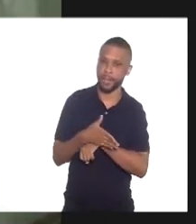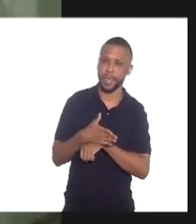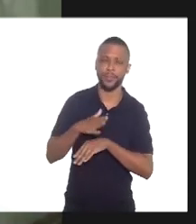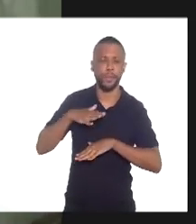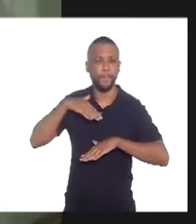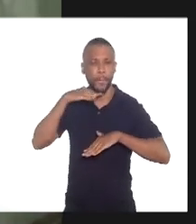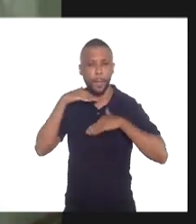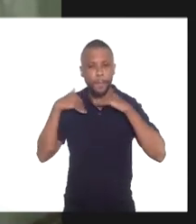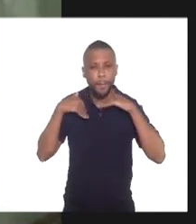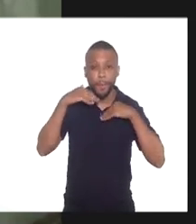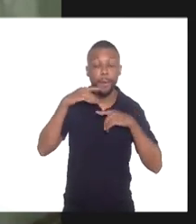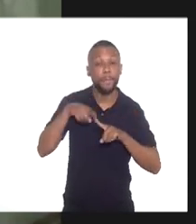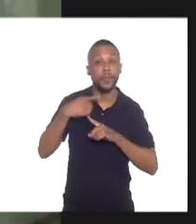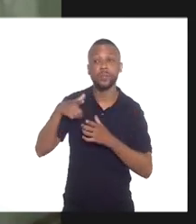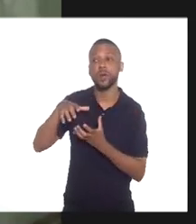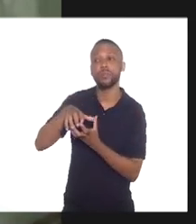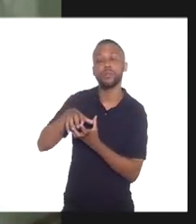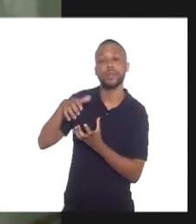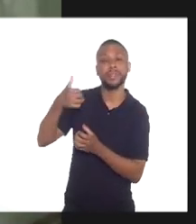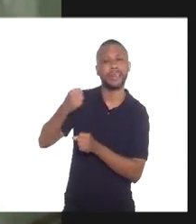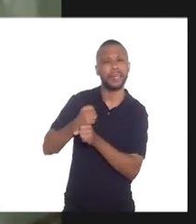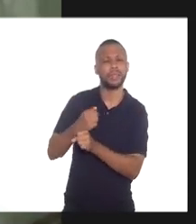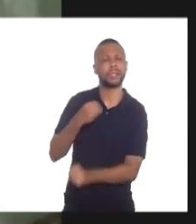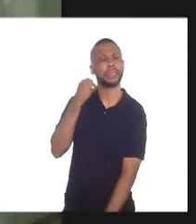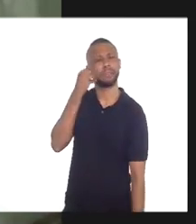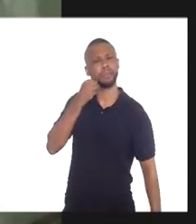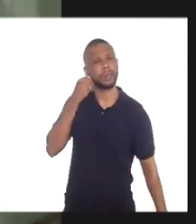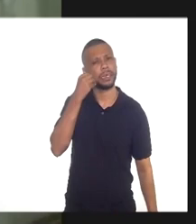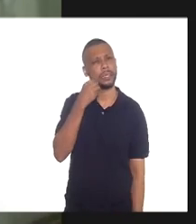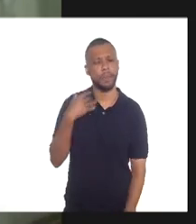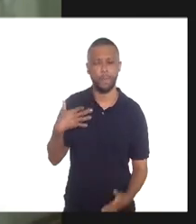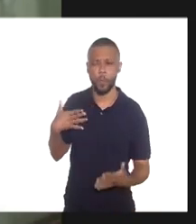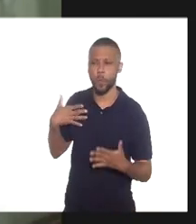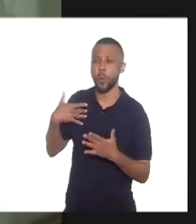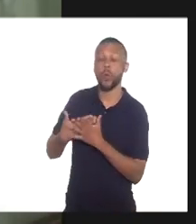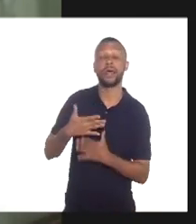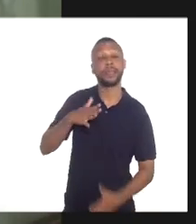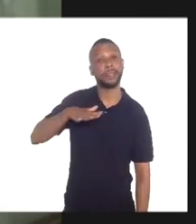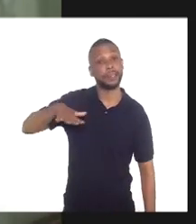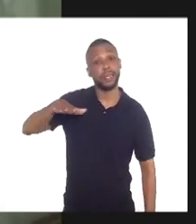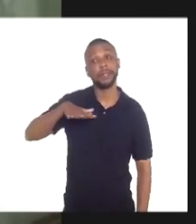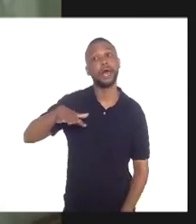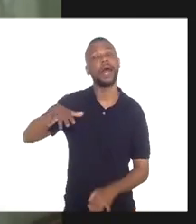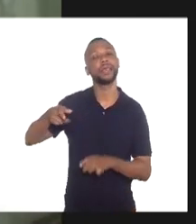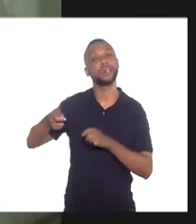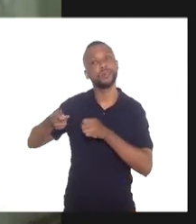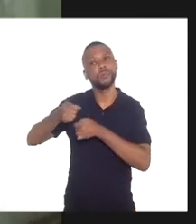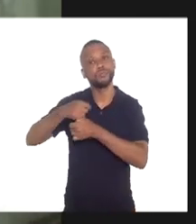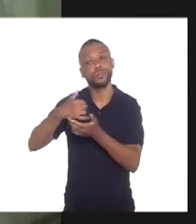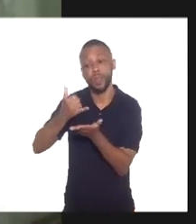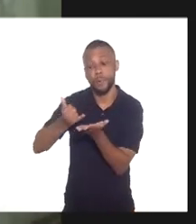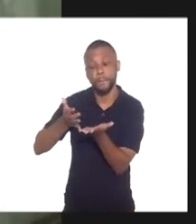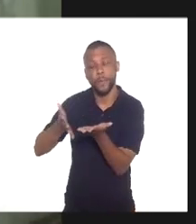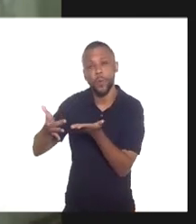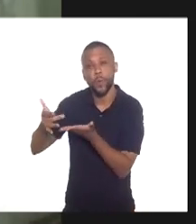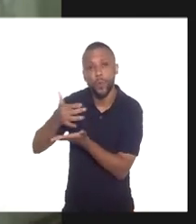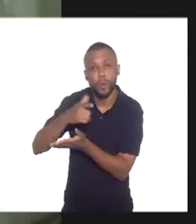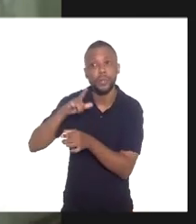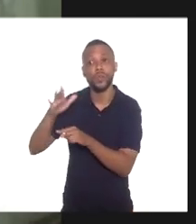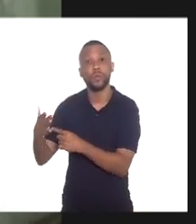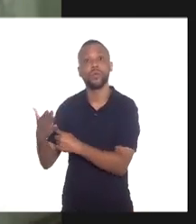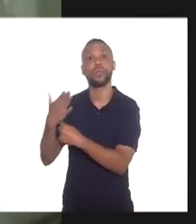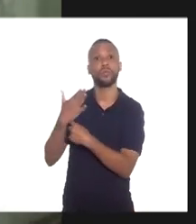com o nosso decano especialíssimo aí nessa parte tributária, e que sempre dá